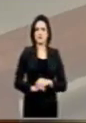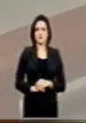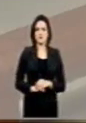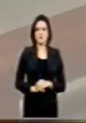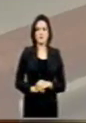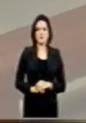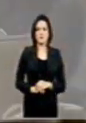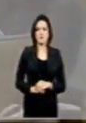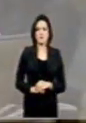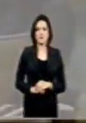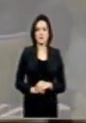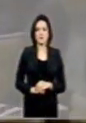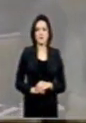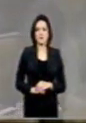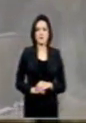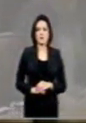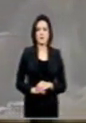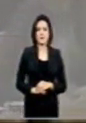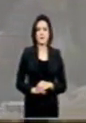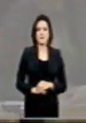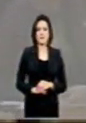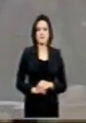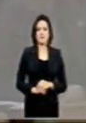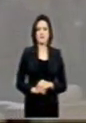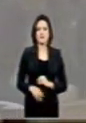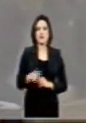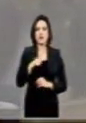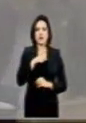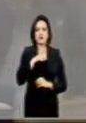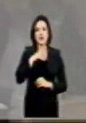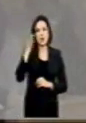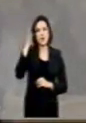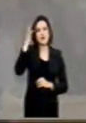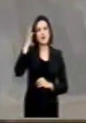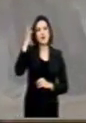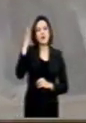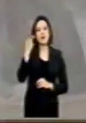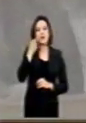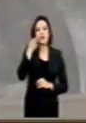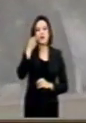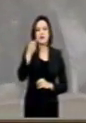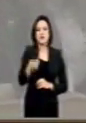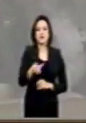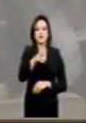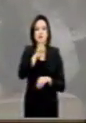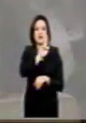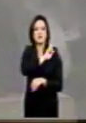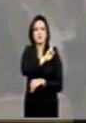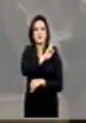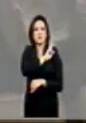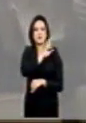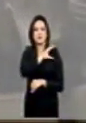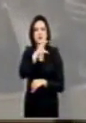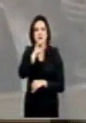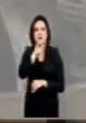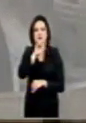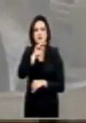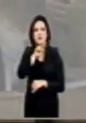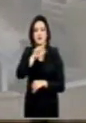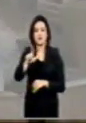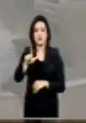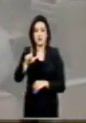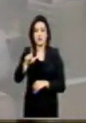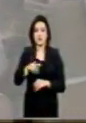Teoria do alemão Otto von Jerck, que fala sobre a teoria do órgão em termos de responsabilização civil. Ele estava,